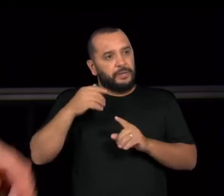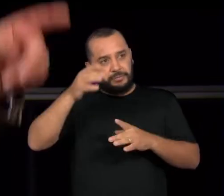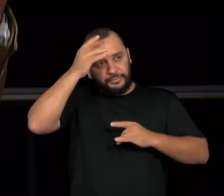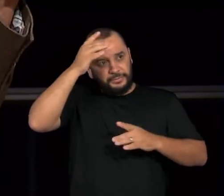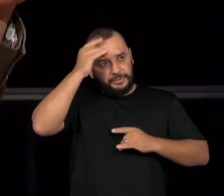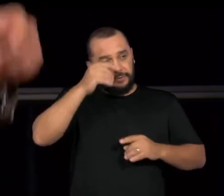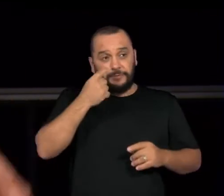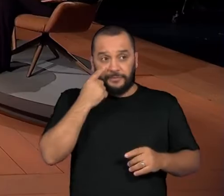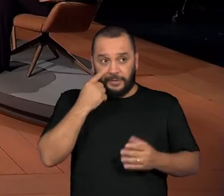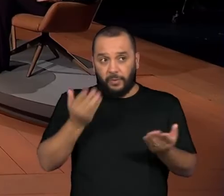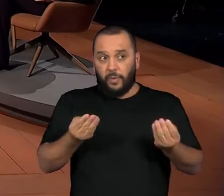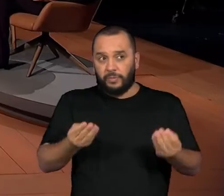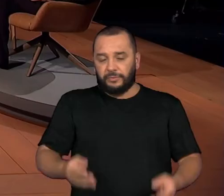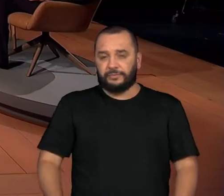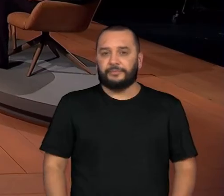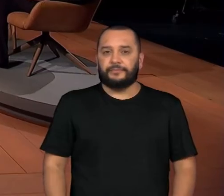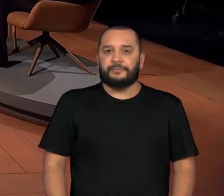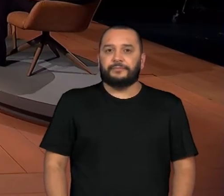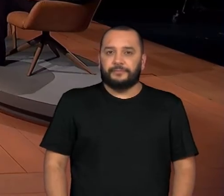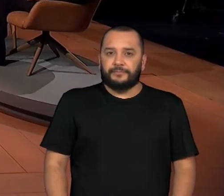modernismo.